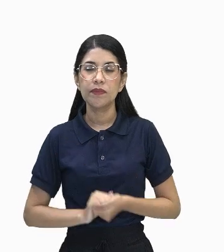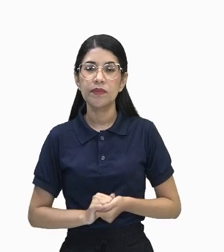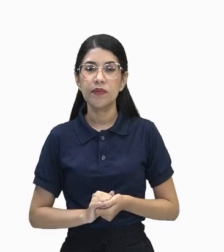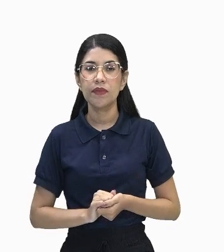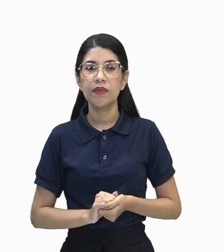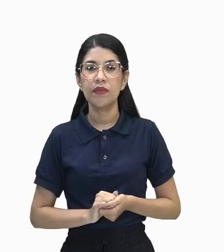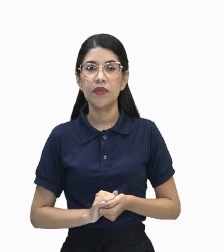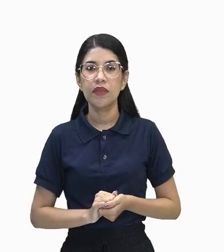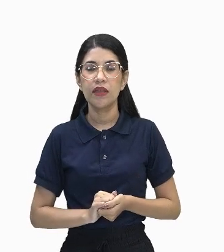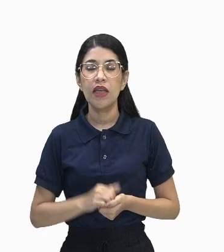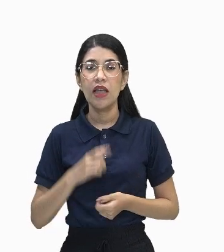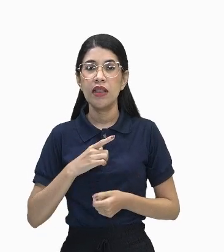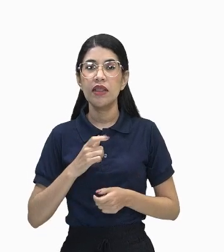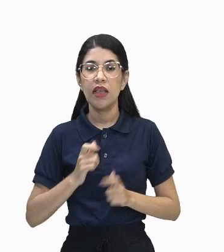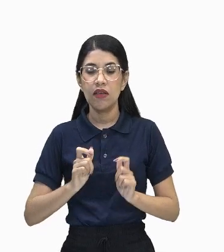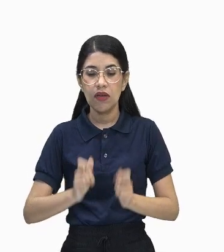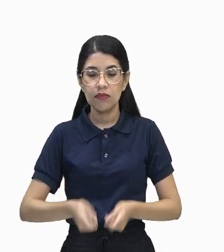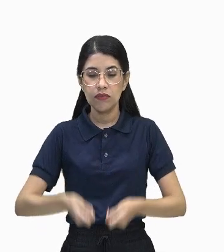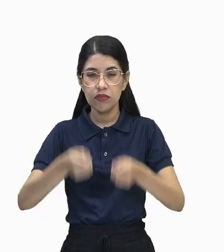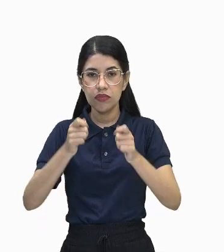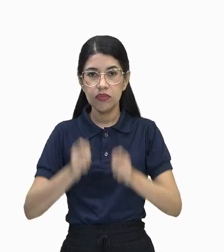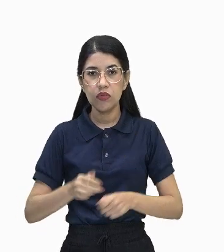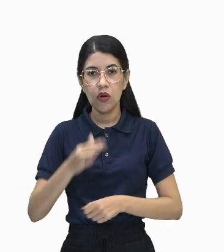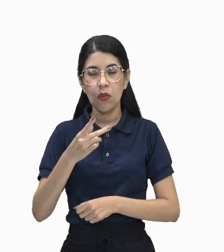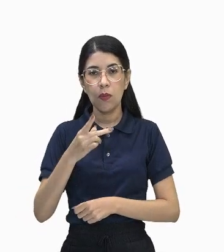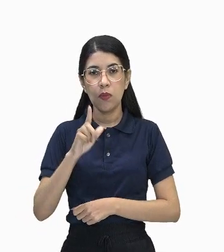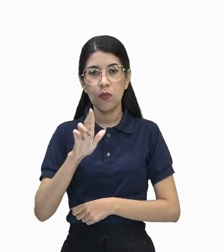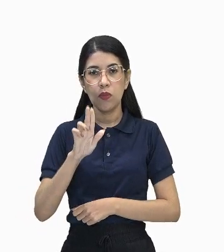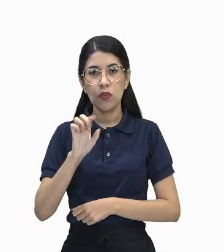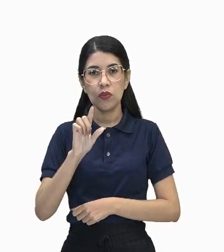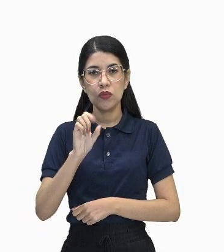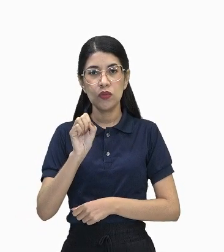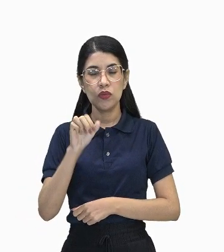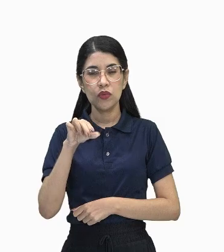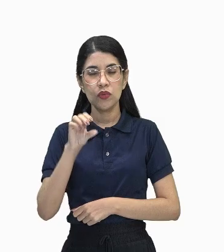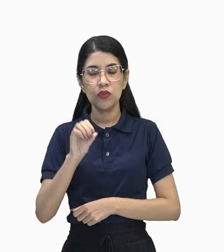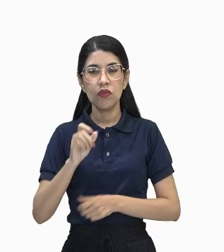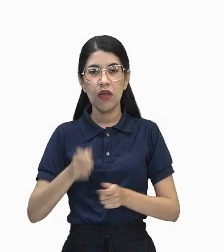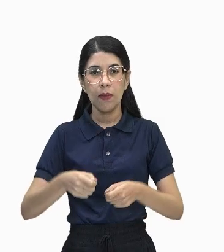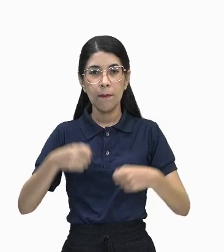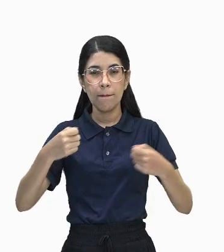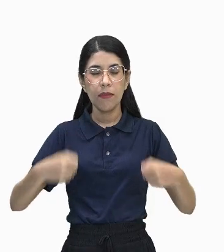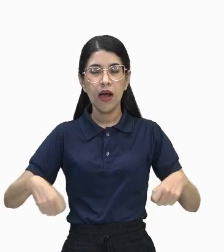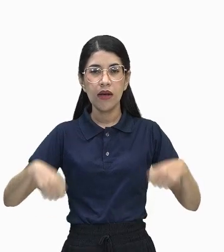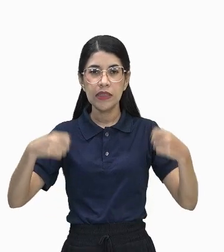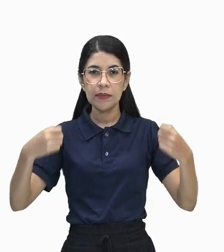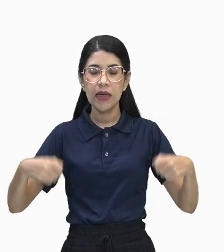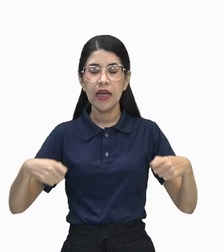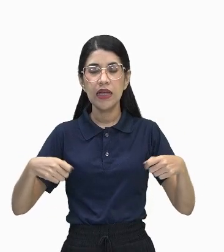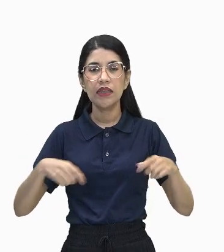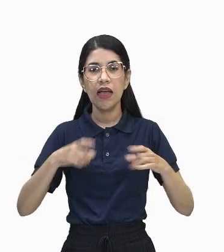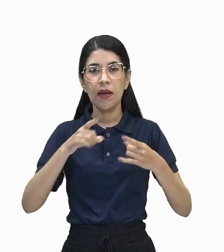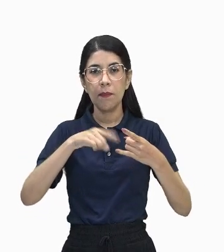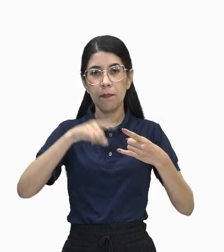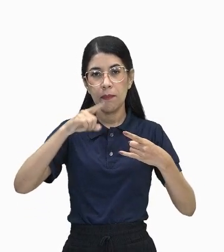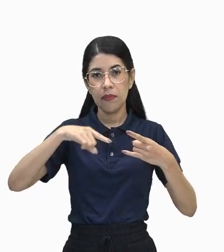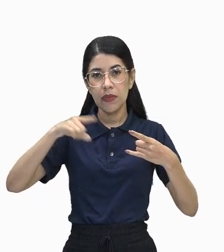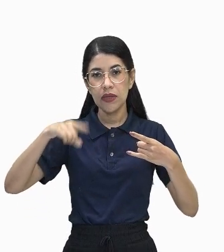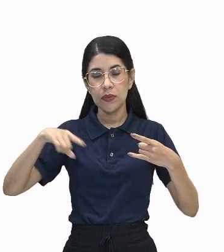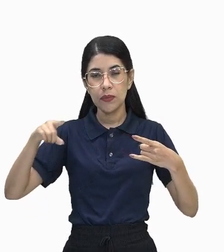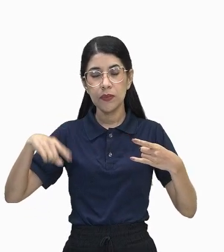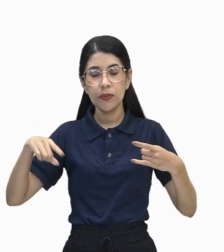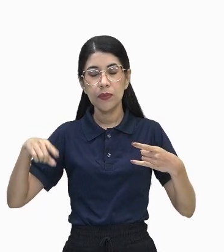serem produzidos pulsos de mesma largura, mas de diferentes amplitudes, nas pontas da